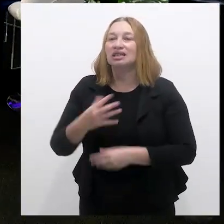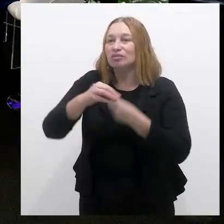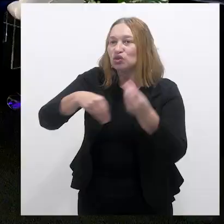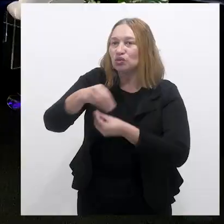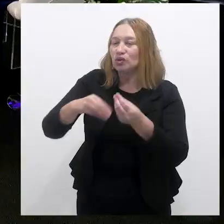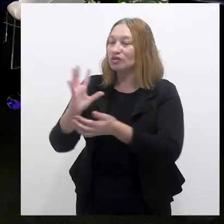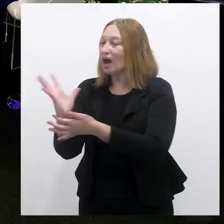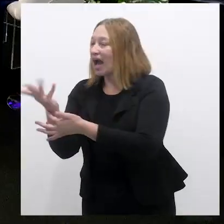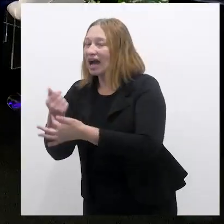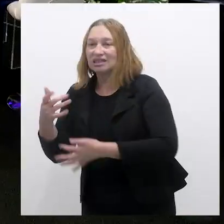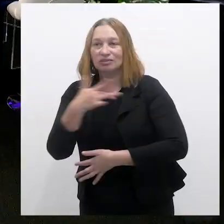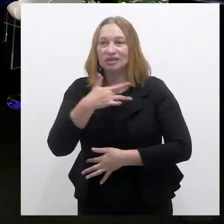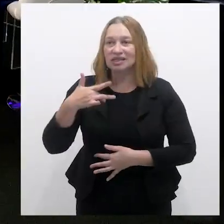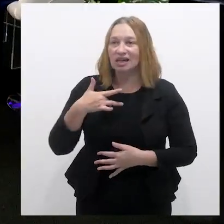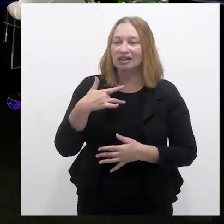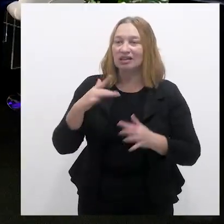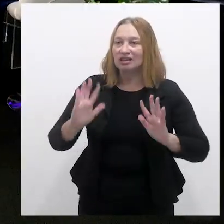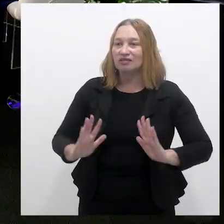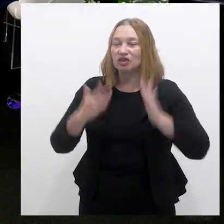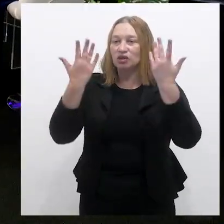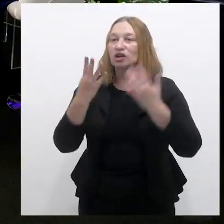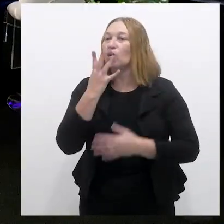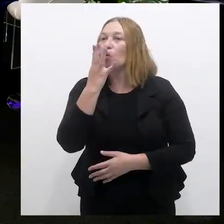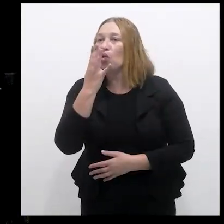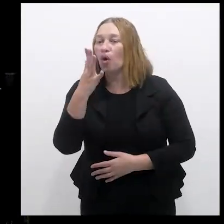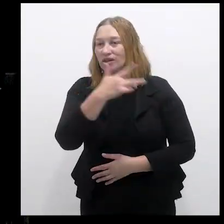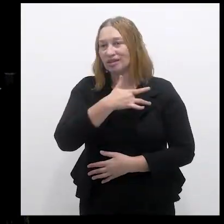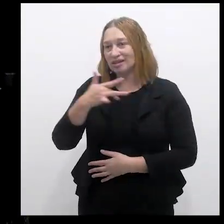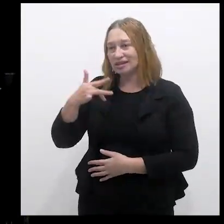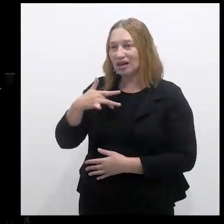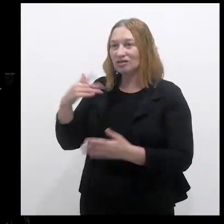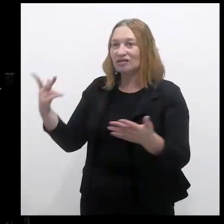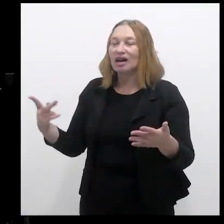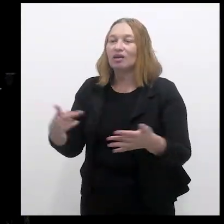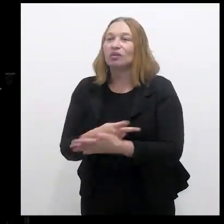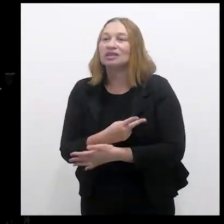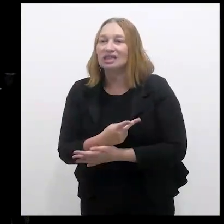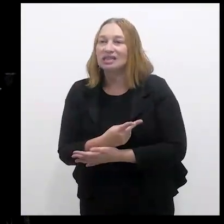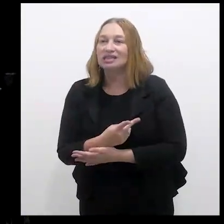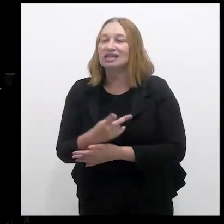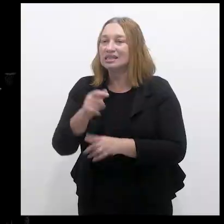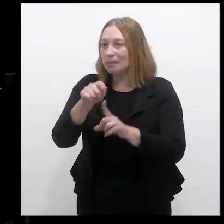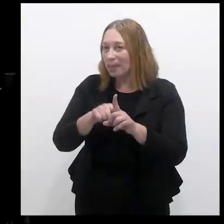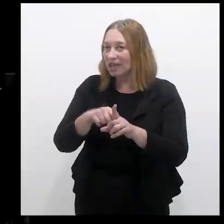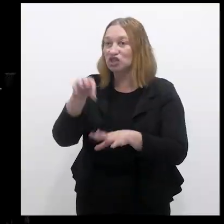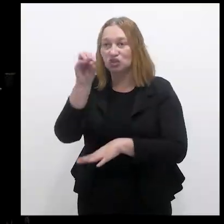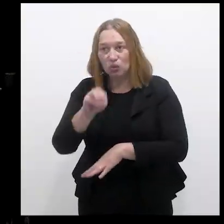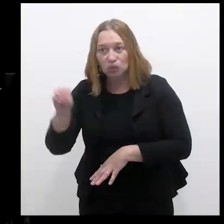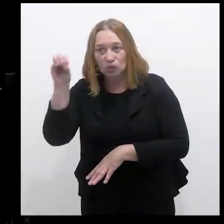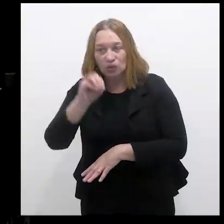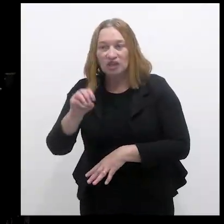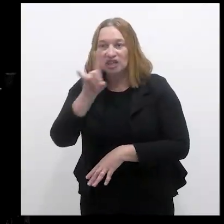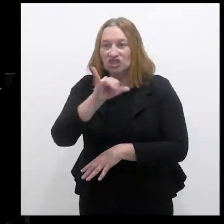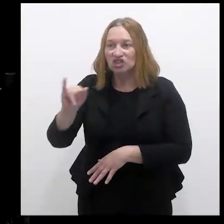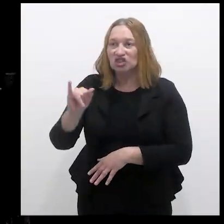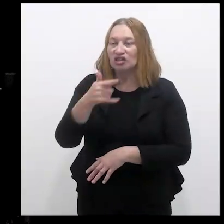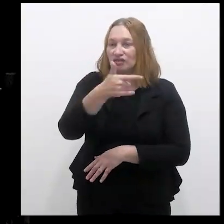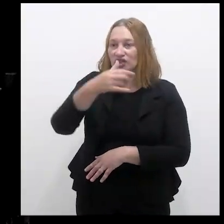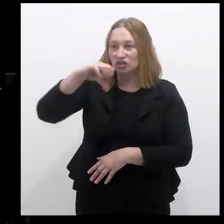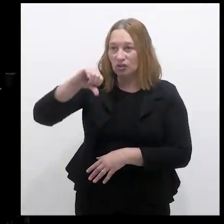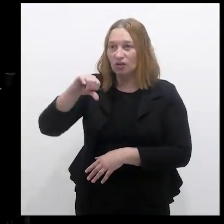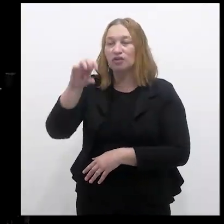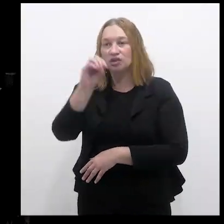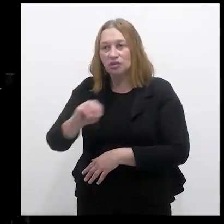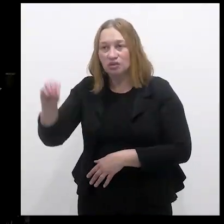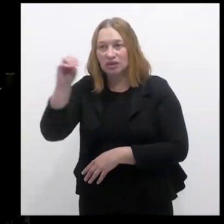saúde, né, mesclando arte com saúde, é o Festival Cores da Saúde, que vai acontecer nesse mês de